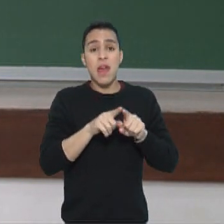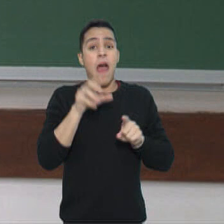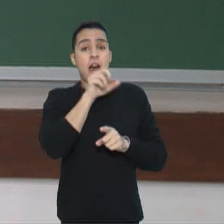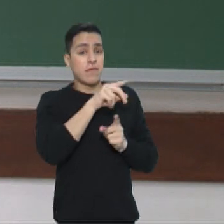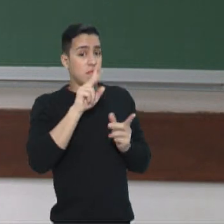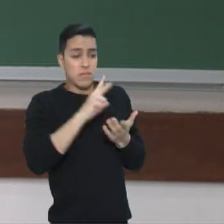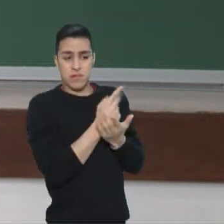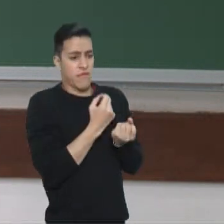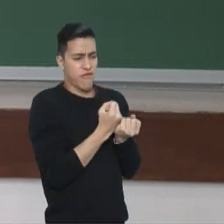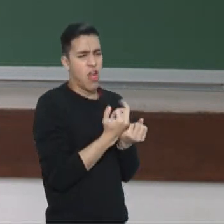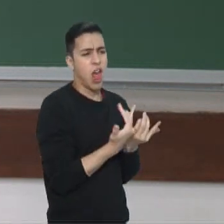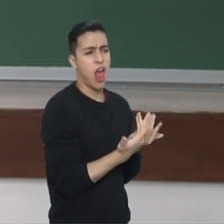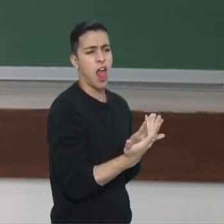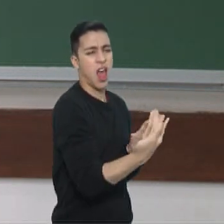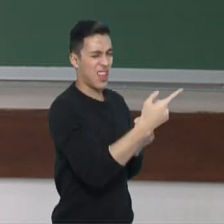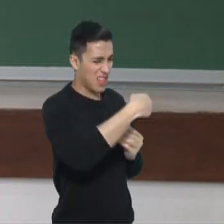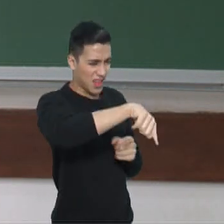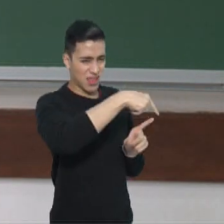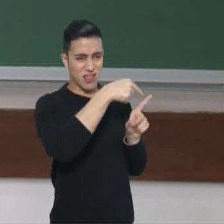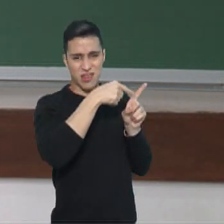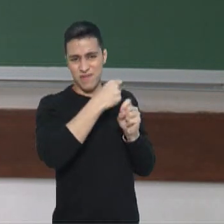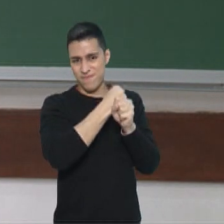muito rapidamente nesse tipo de construção.